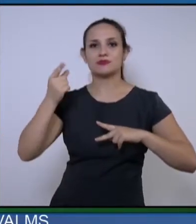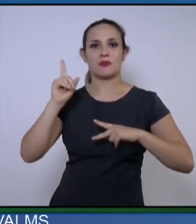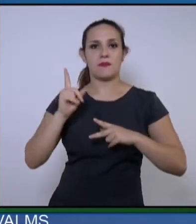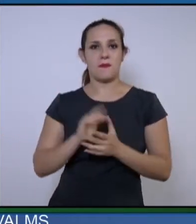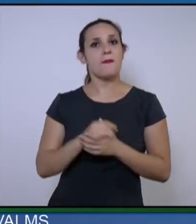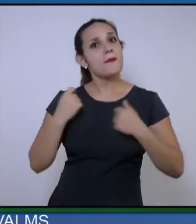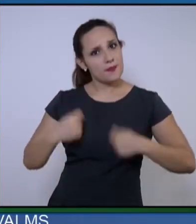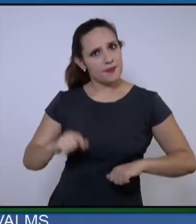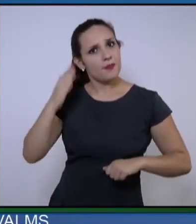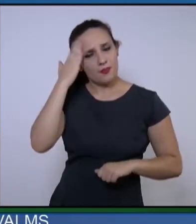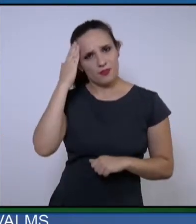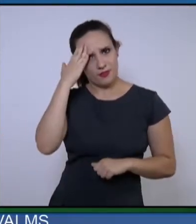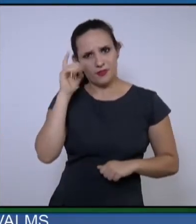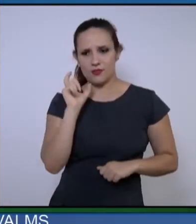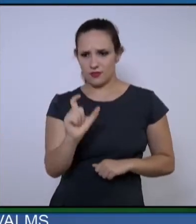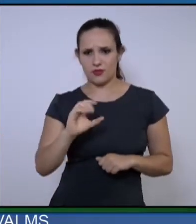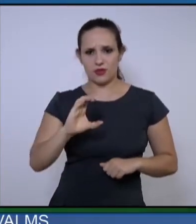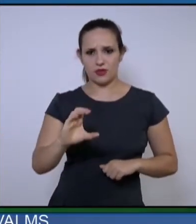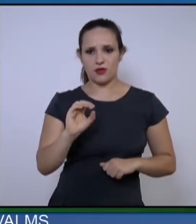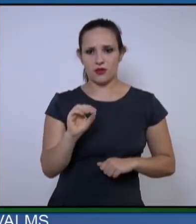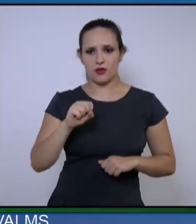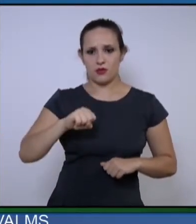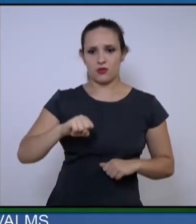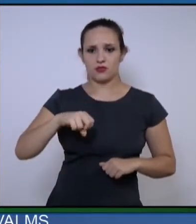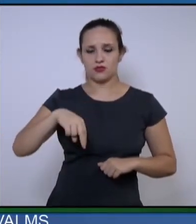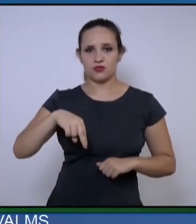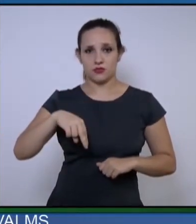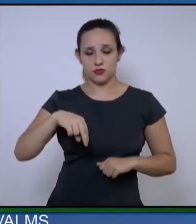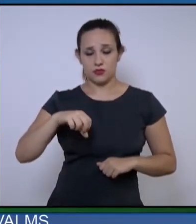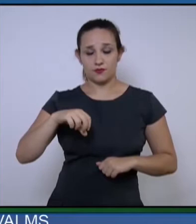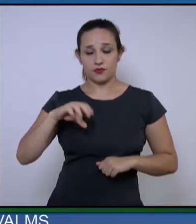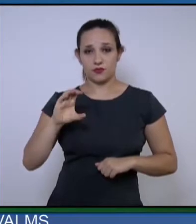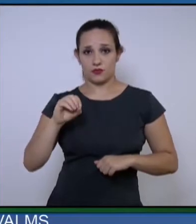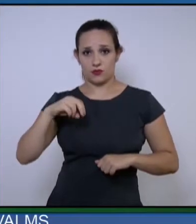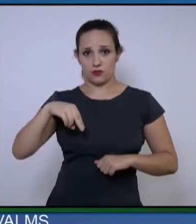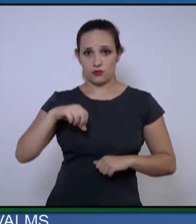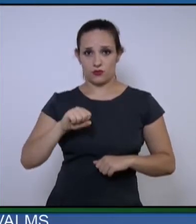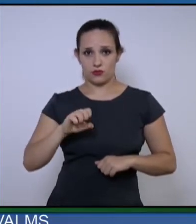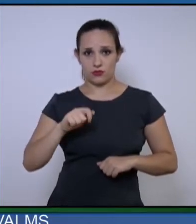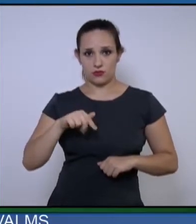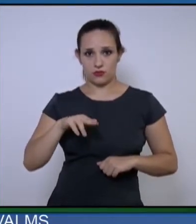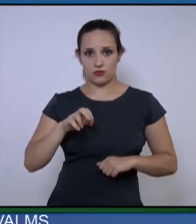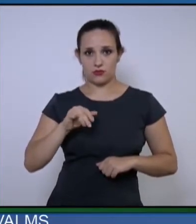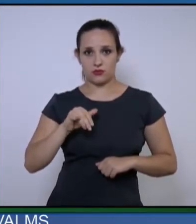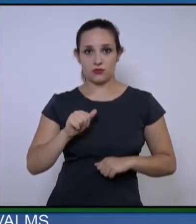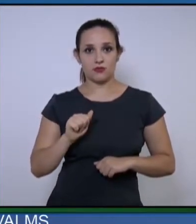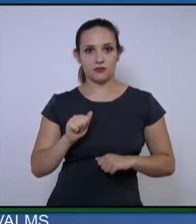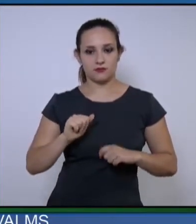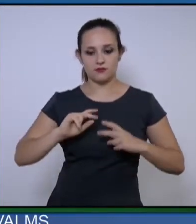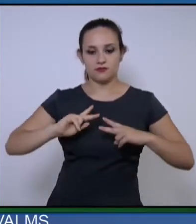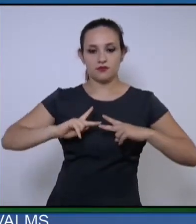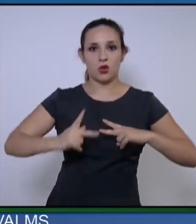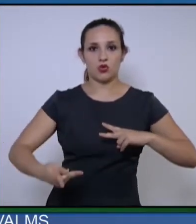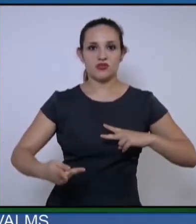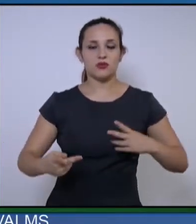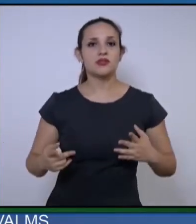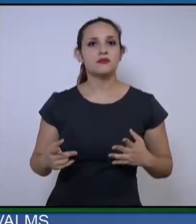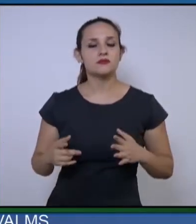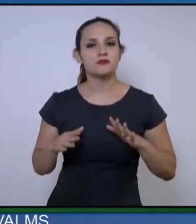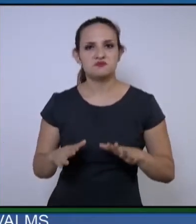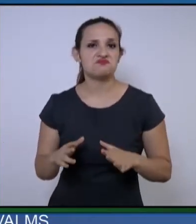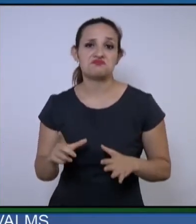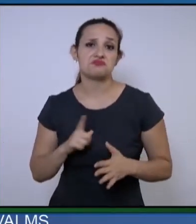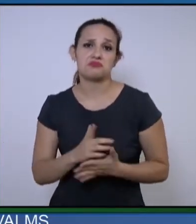saber. Hoje é o contrário, o camarada sabe que ele vai praticar um crime e contra ele praticamente não pesa quase